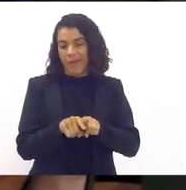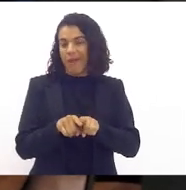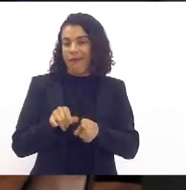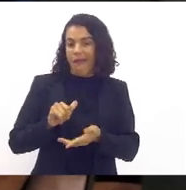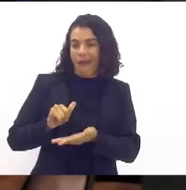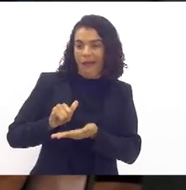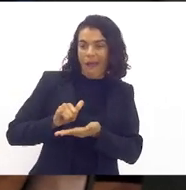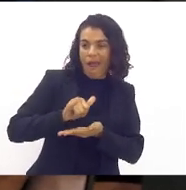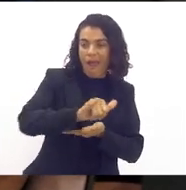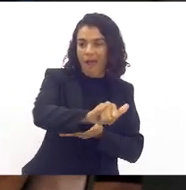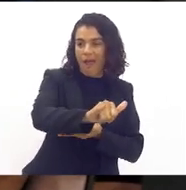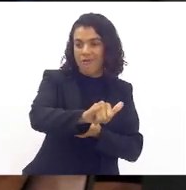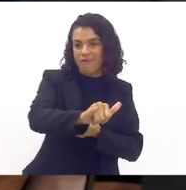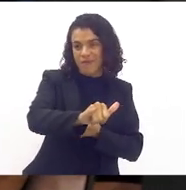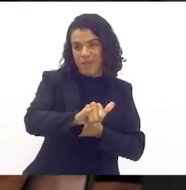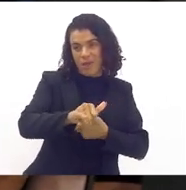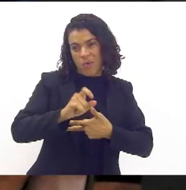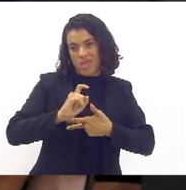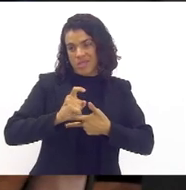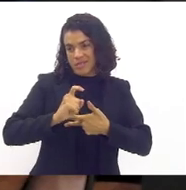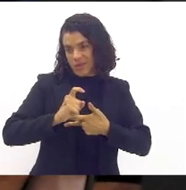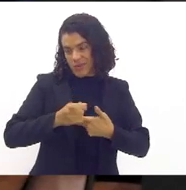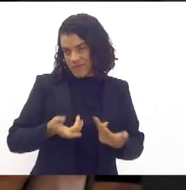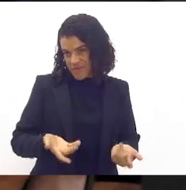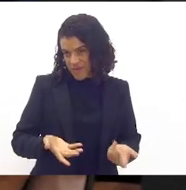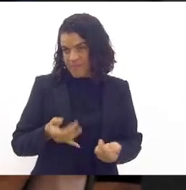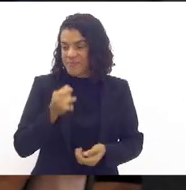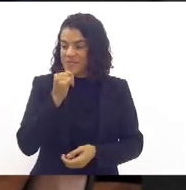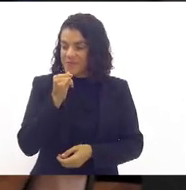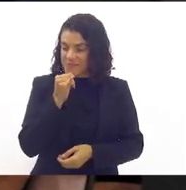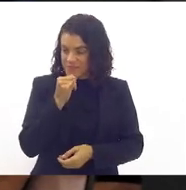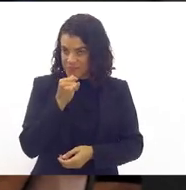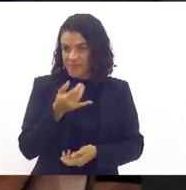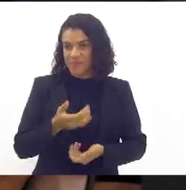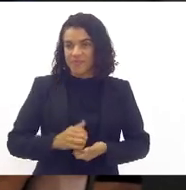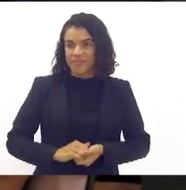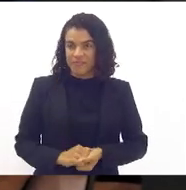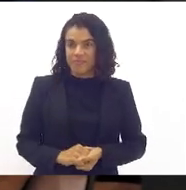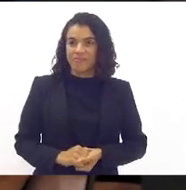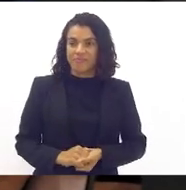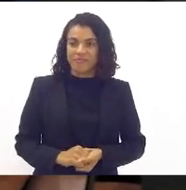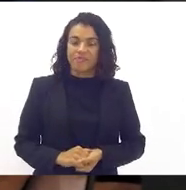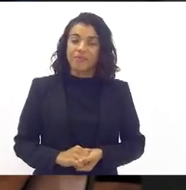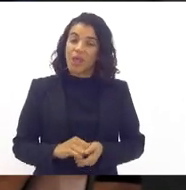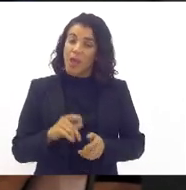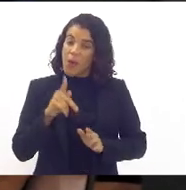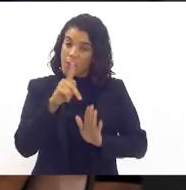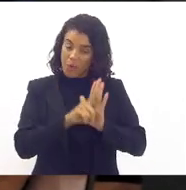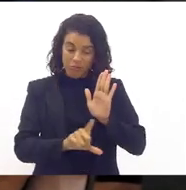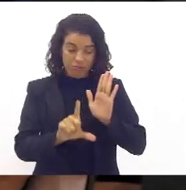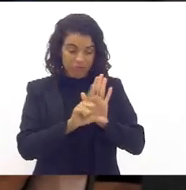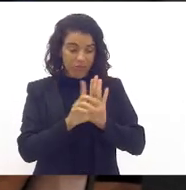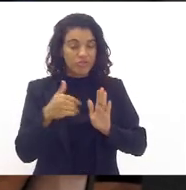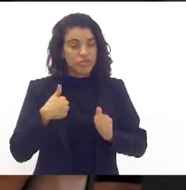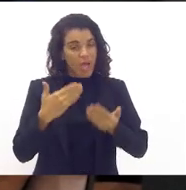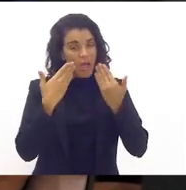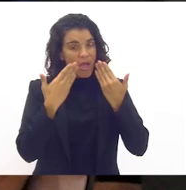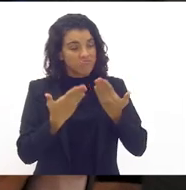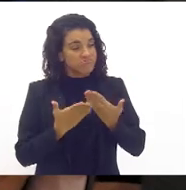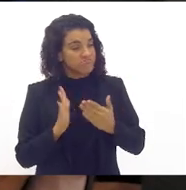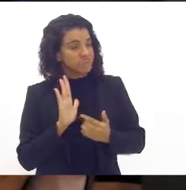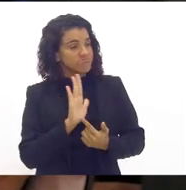Aviões executivos. Tanto faz se é avião, helicóptero, etc. de executivo. Olha, projeto de lei que eu já apresentei à